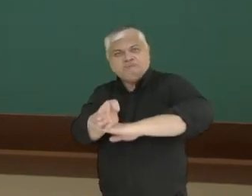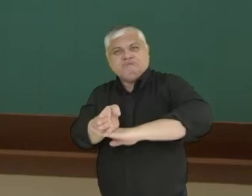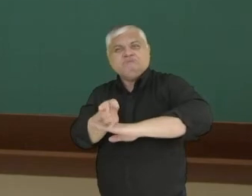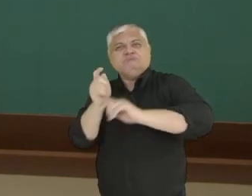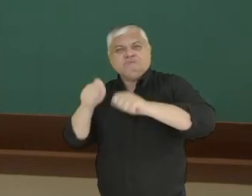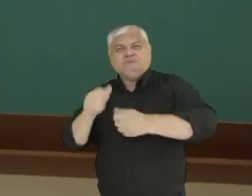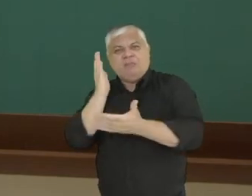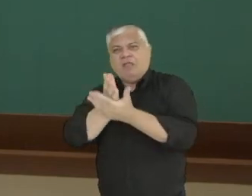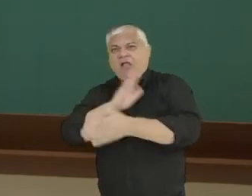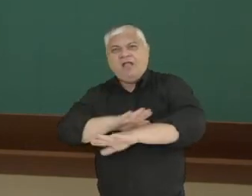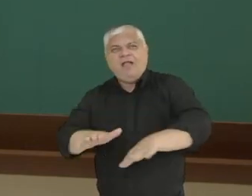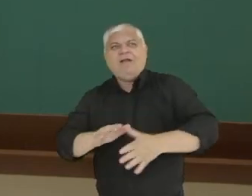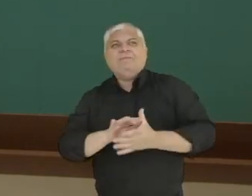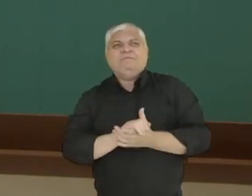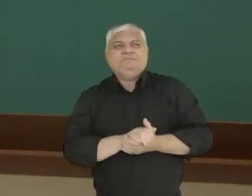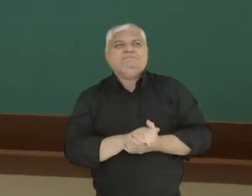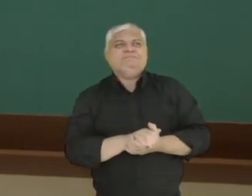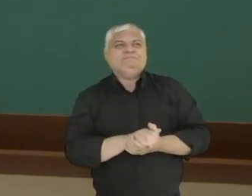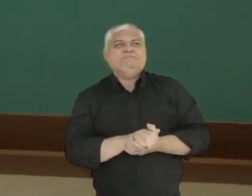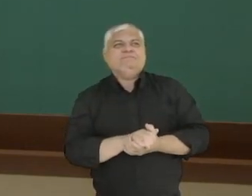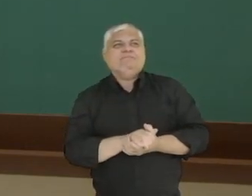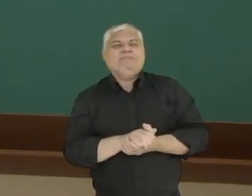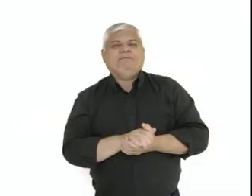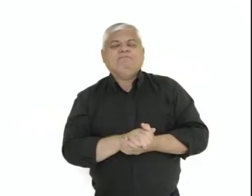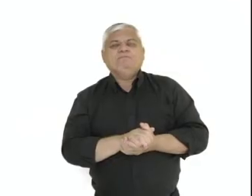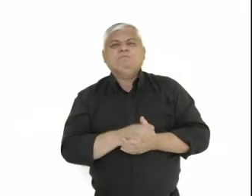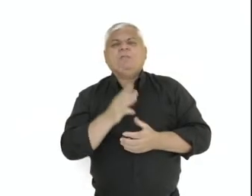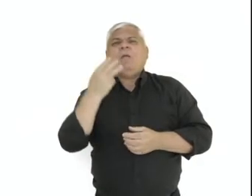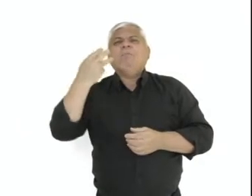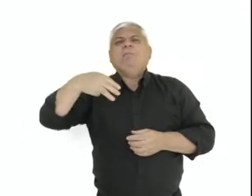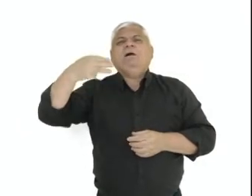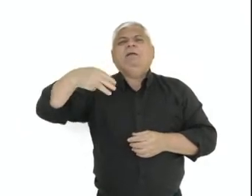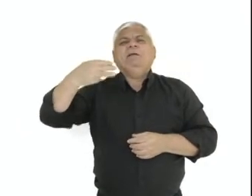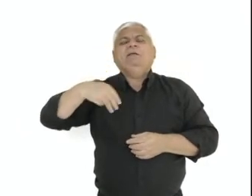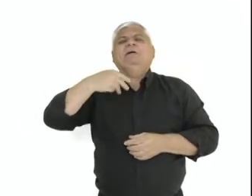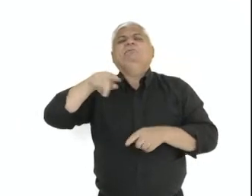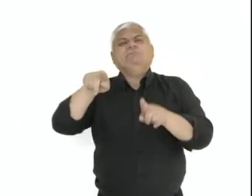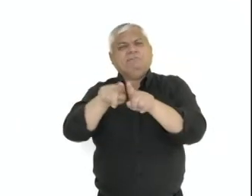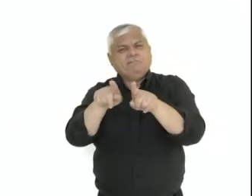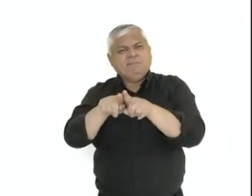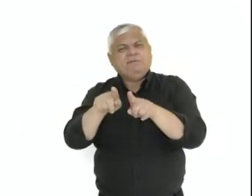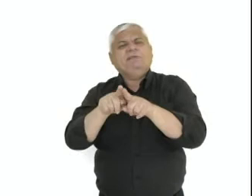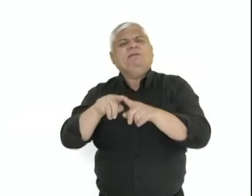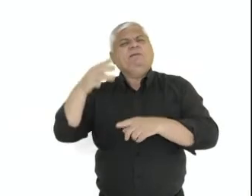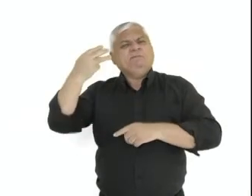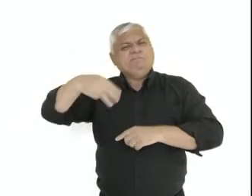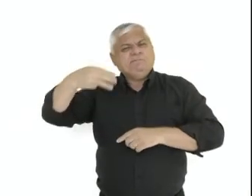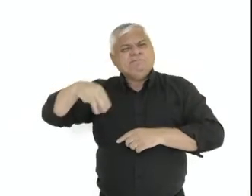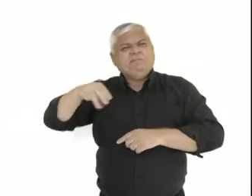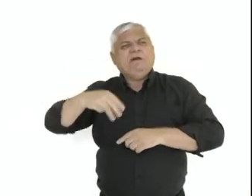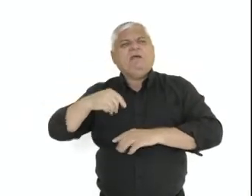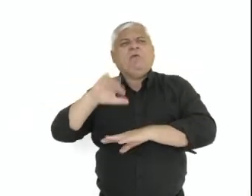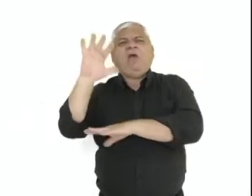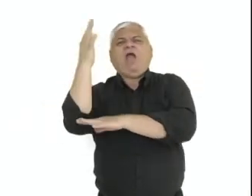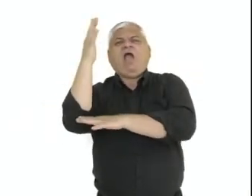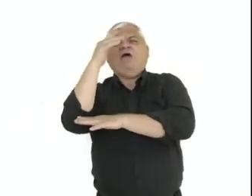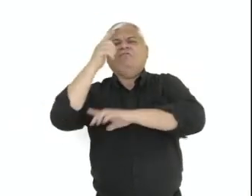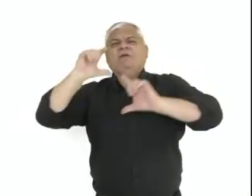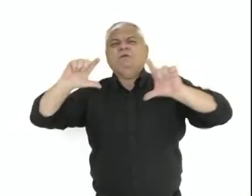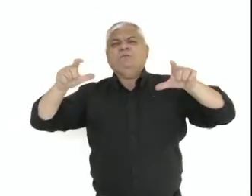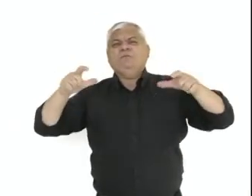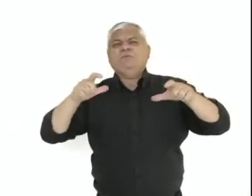de desmatamento. Maranhão é o estado que está destruindo mais rapidamente sua floresta. Então,